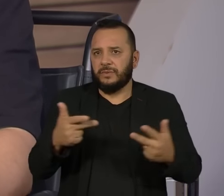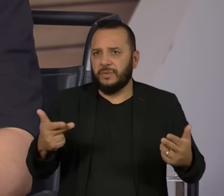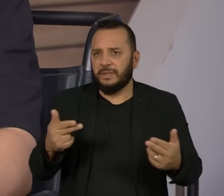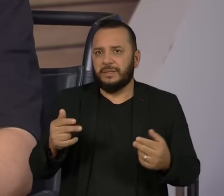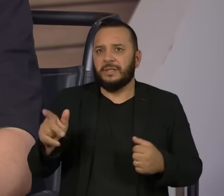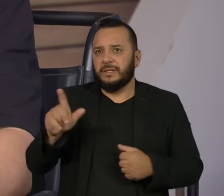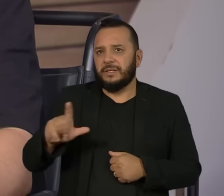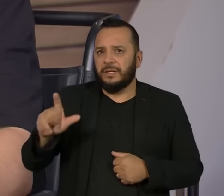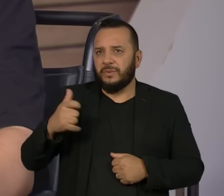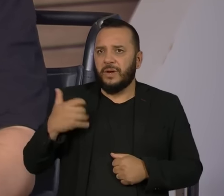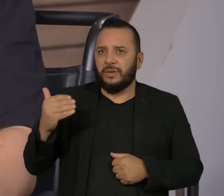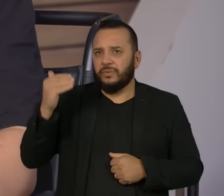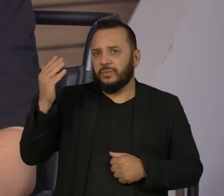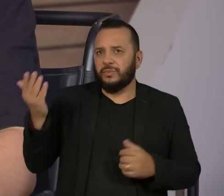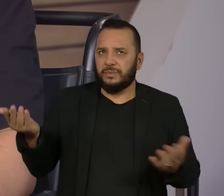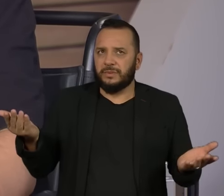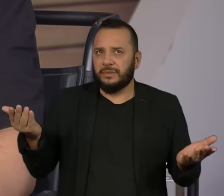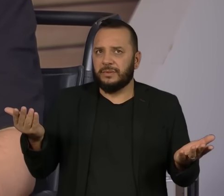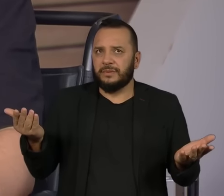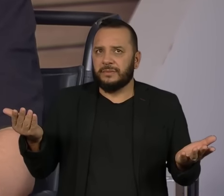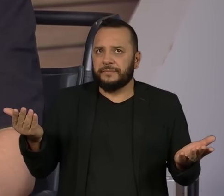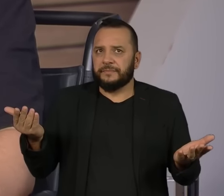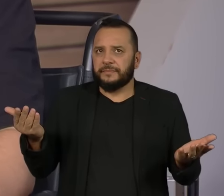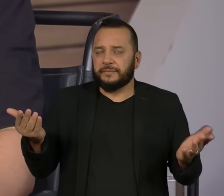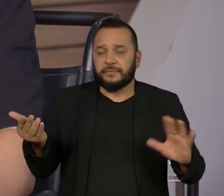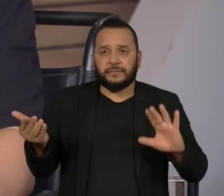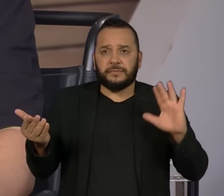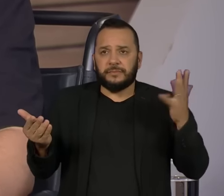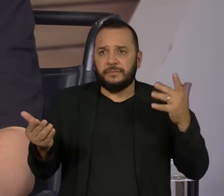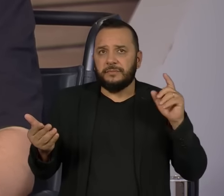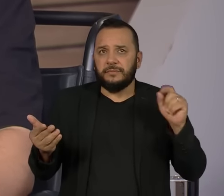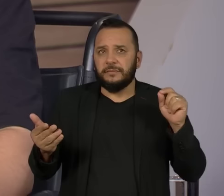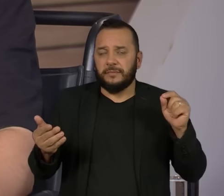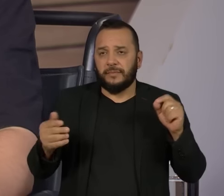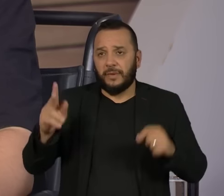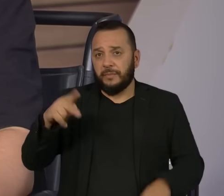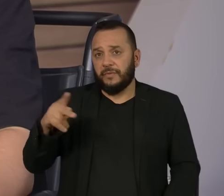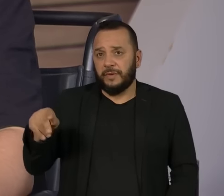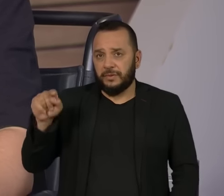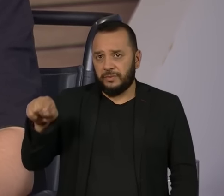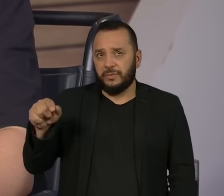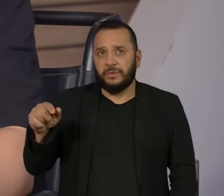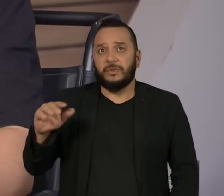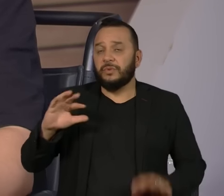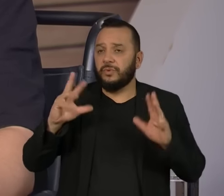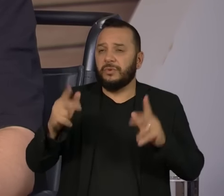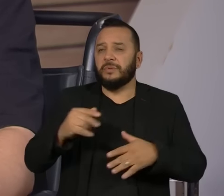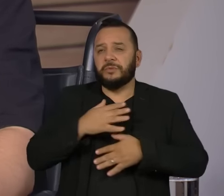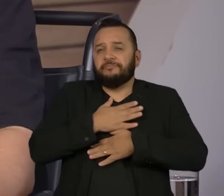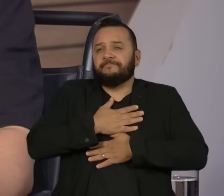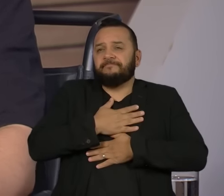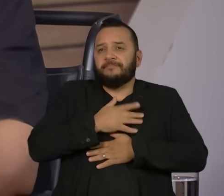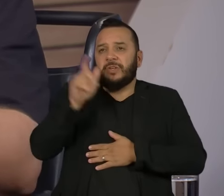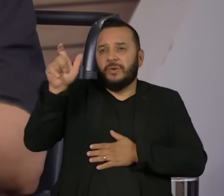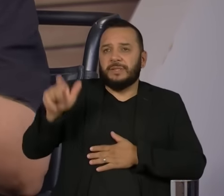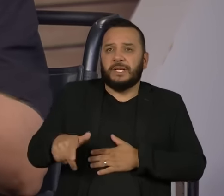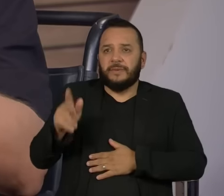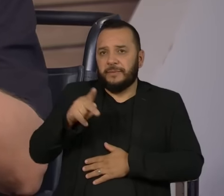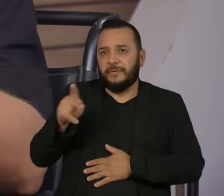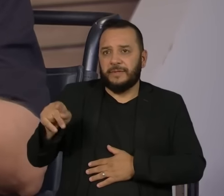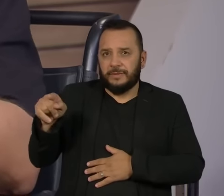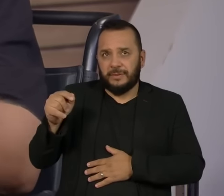literatura adulta e tudo. Acontece que o primeiro caso era o seguinte, o professor ele era muito querido pelos alunos, então ele era uma